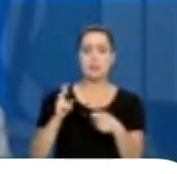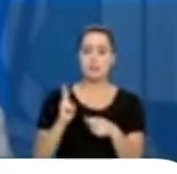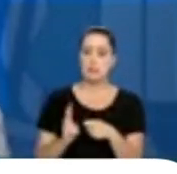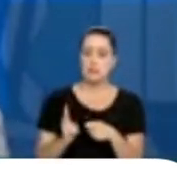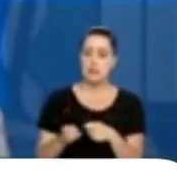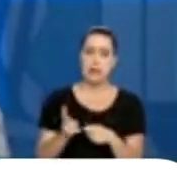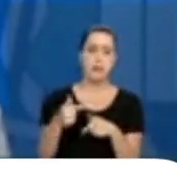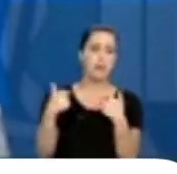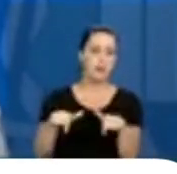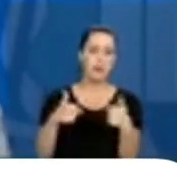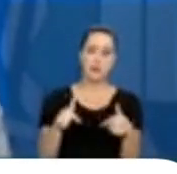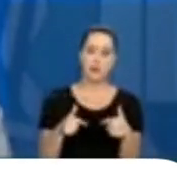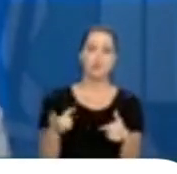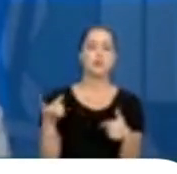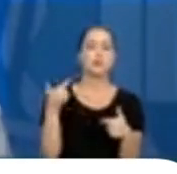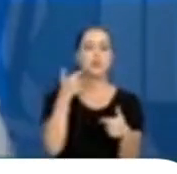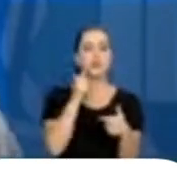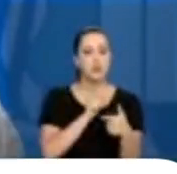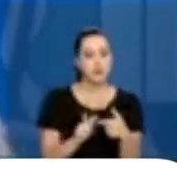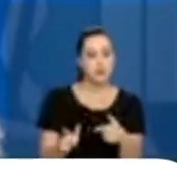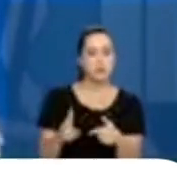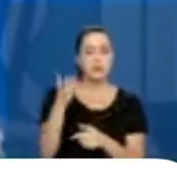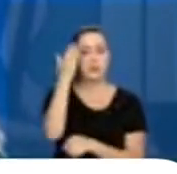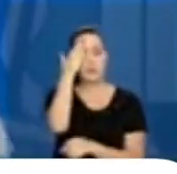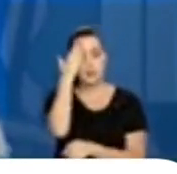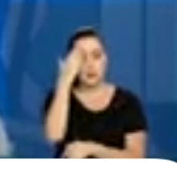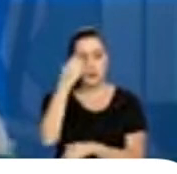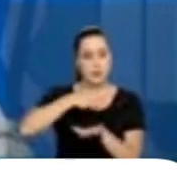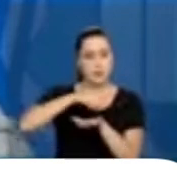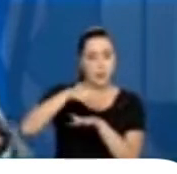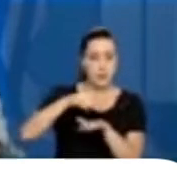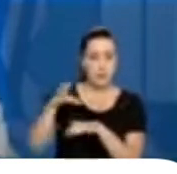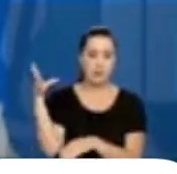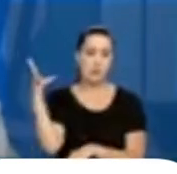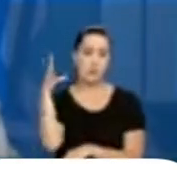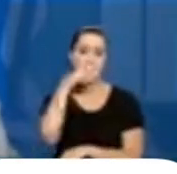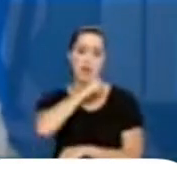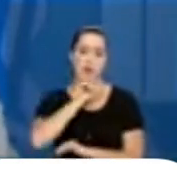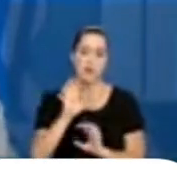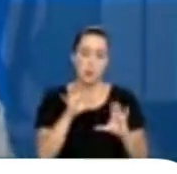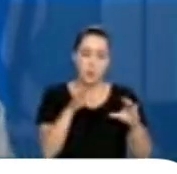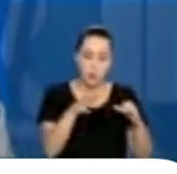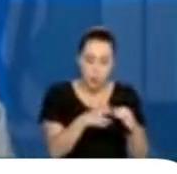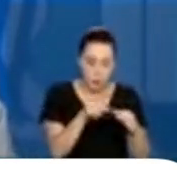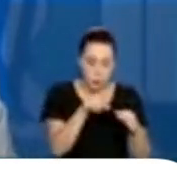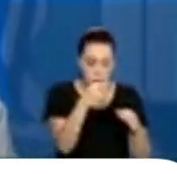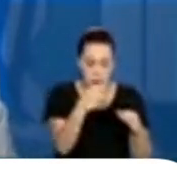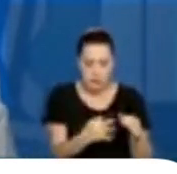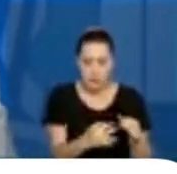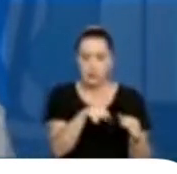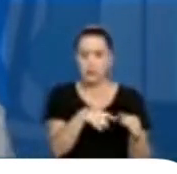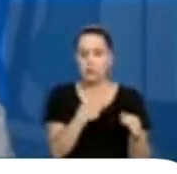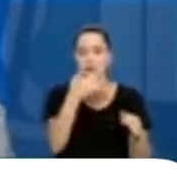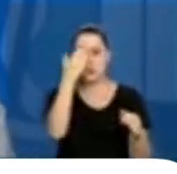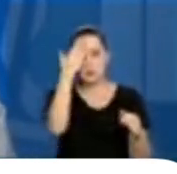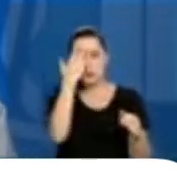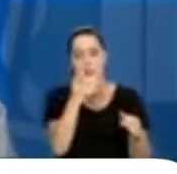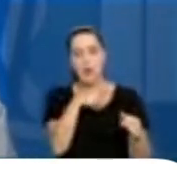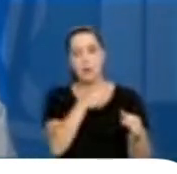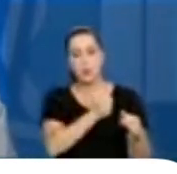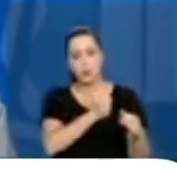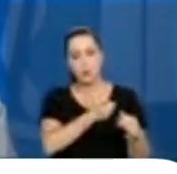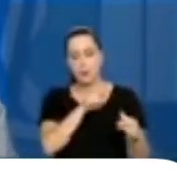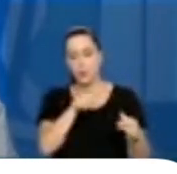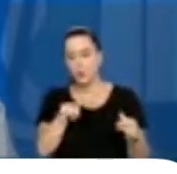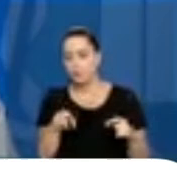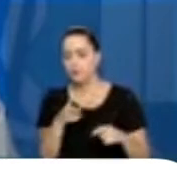profissionais que a gente consegue recuperar uma informação mais precisa, ou seja, um grupo muito mais uniforme, e vai nos permitir